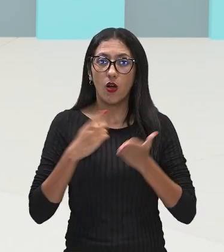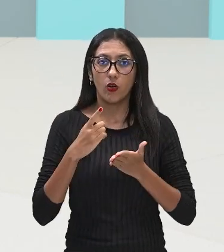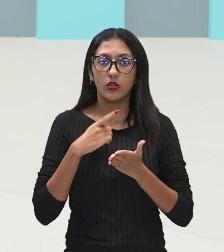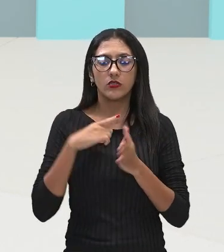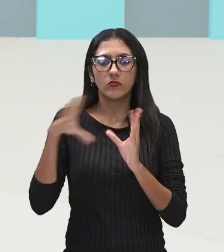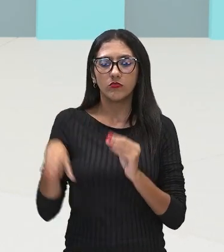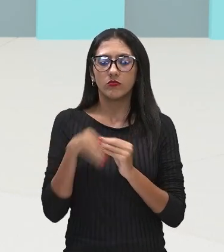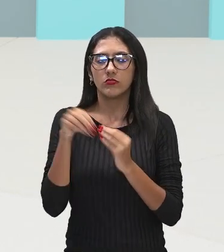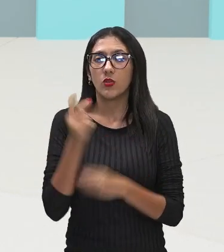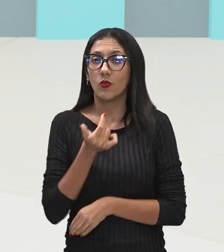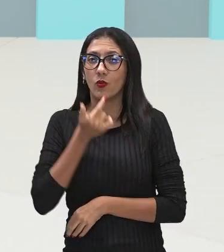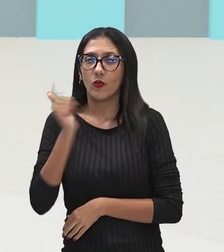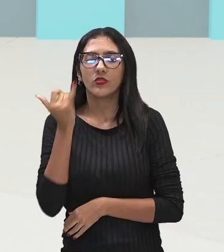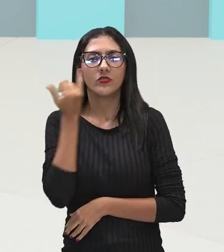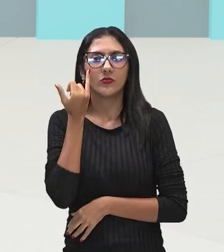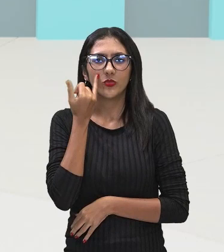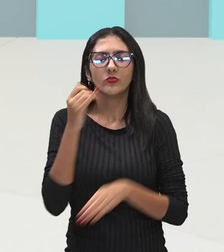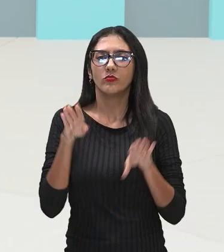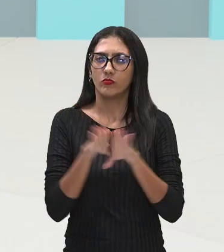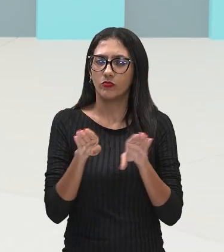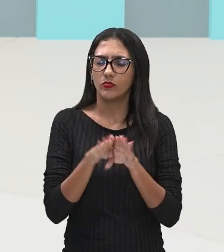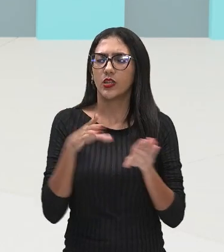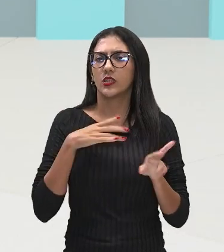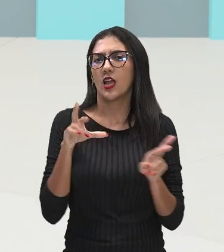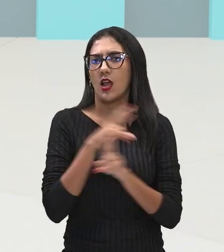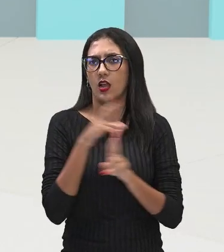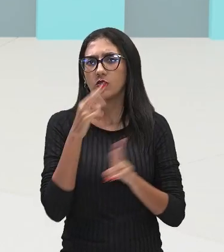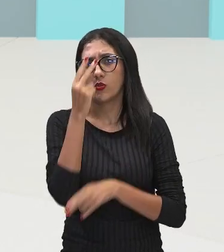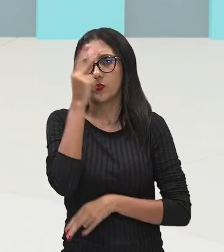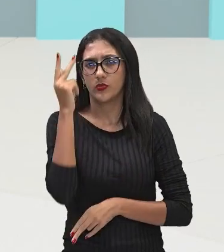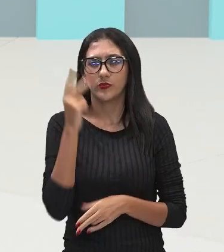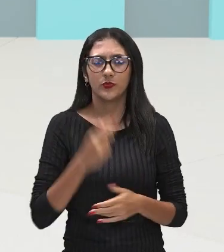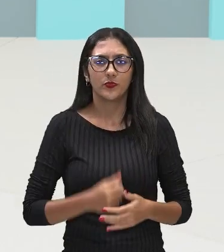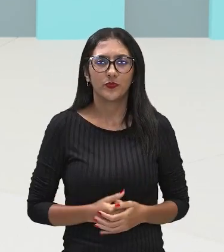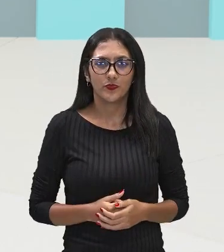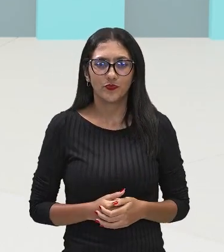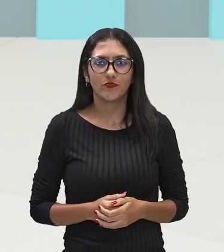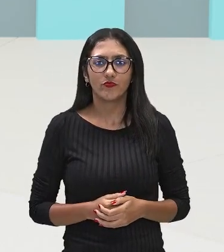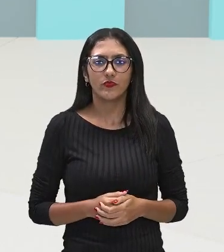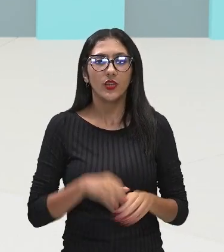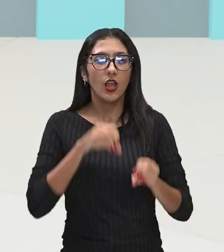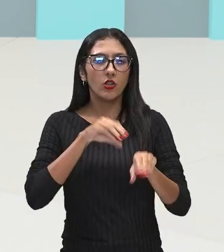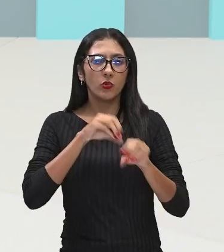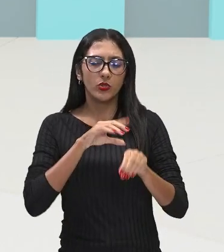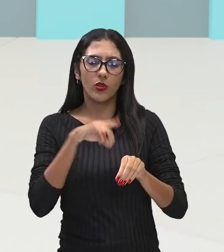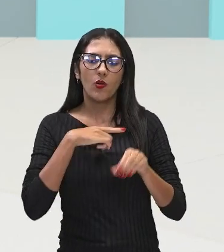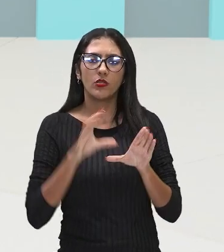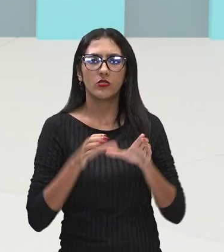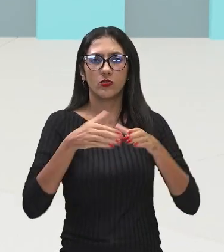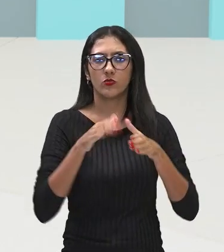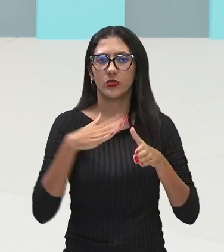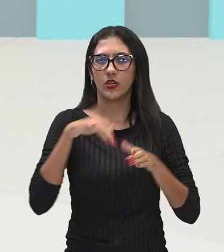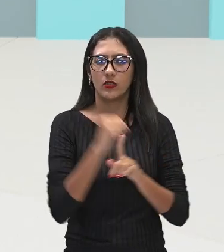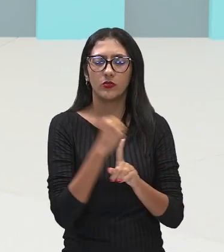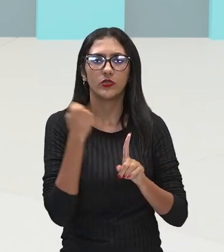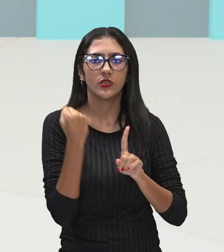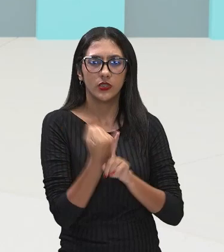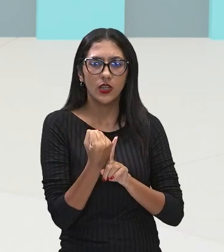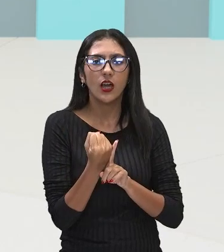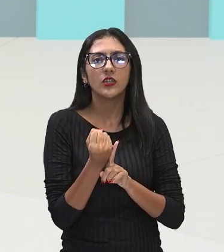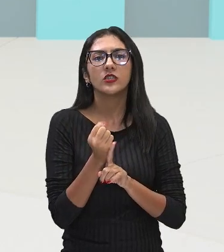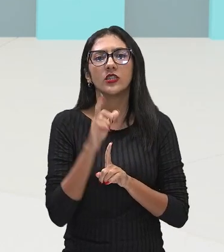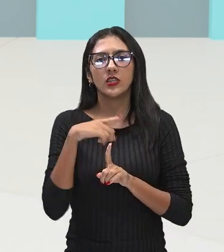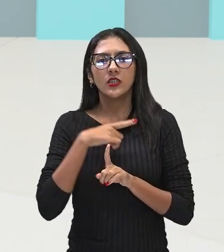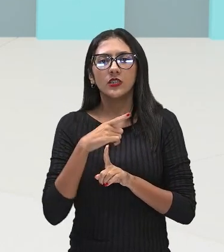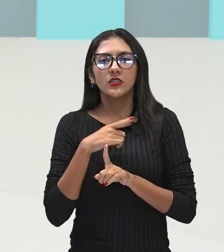outras informações ainda relacionadas às pessoas com deficiência. A educação para esse grupo social é